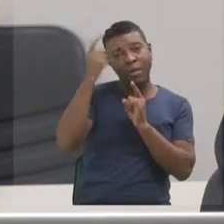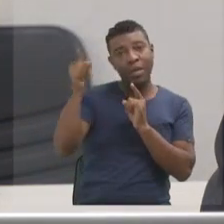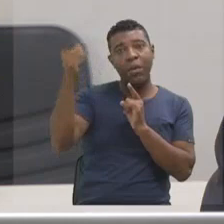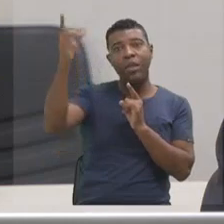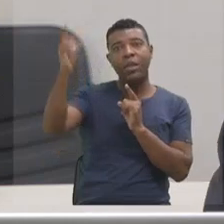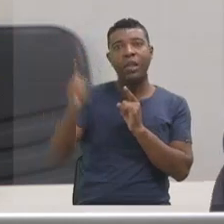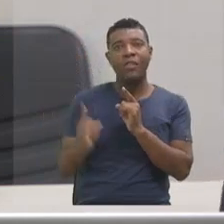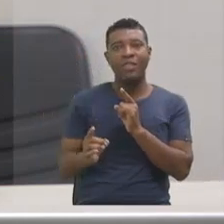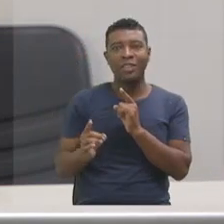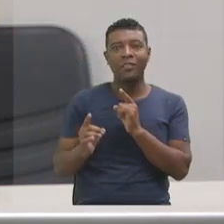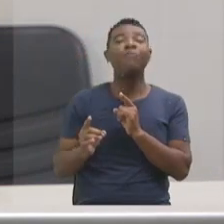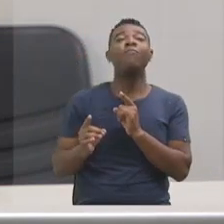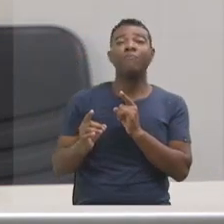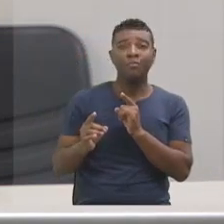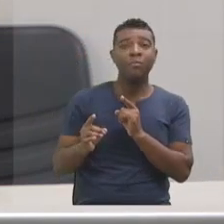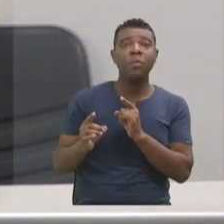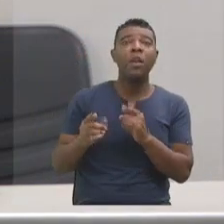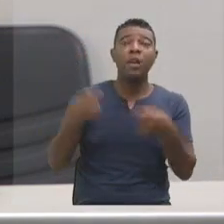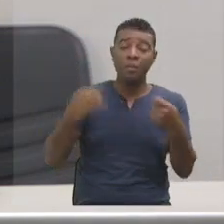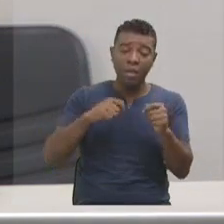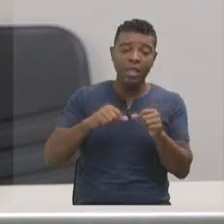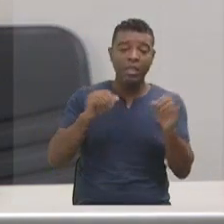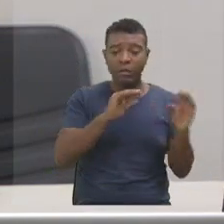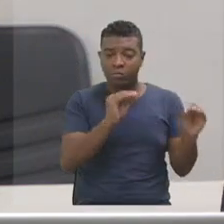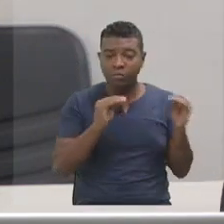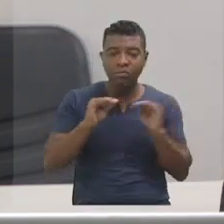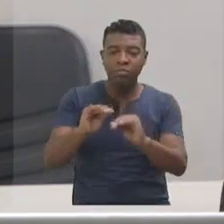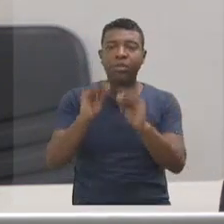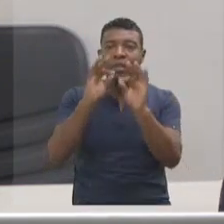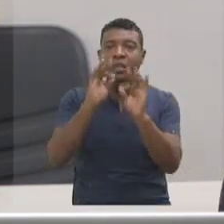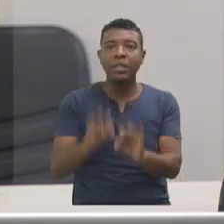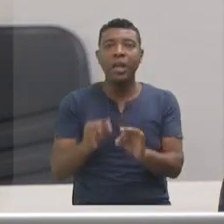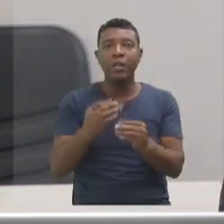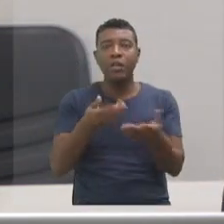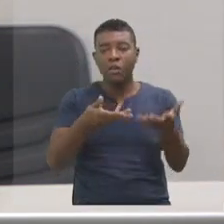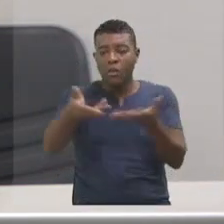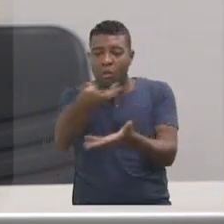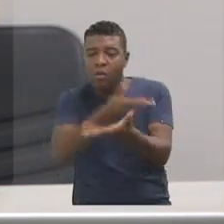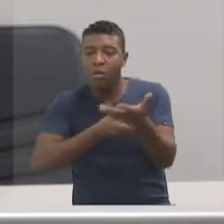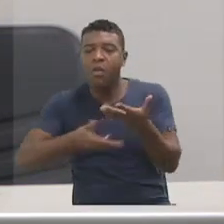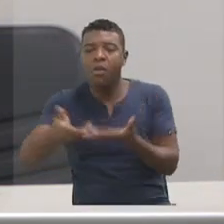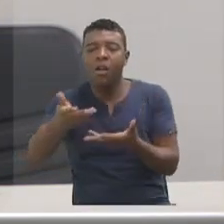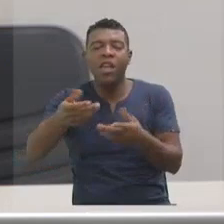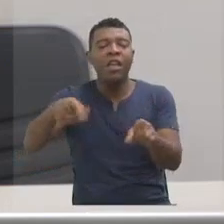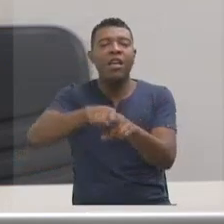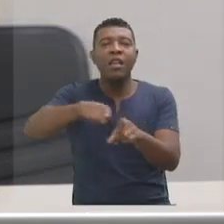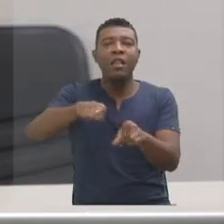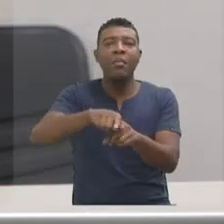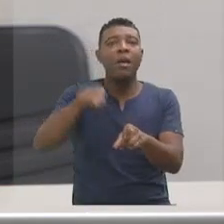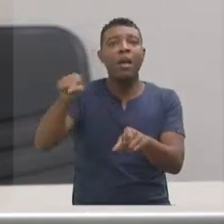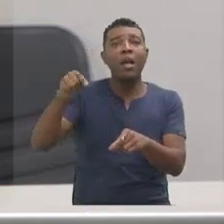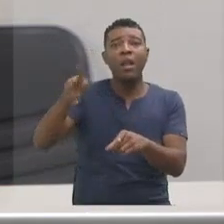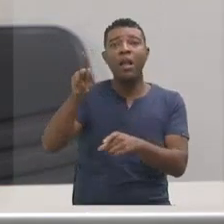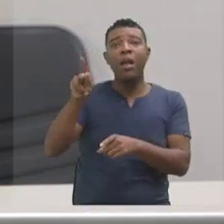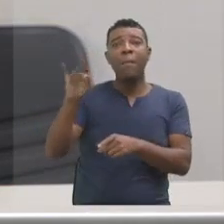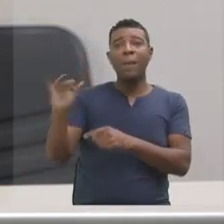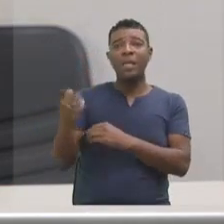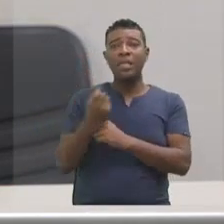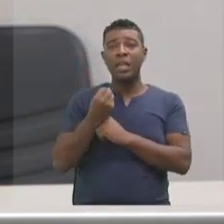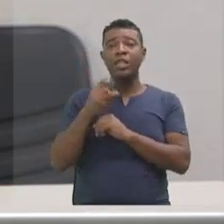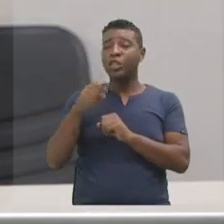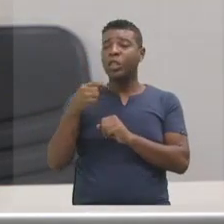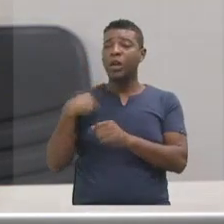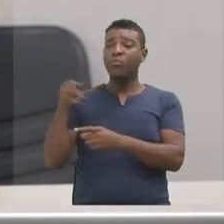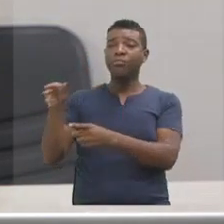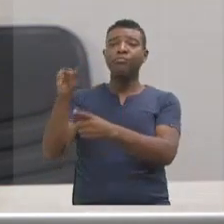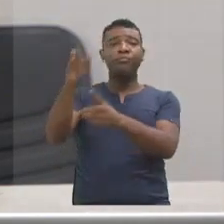o fluxo e os financiamentos relacionados a esse paciente que já roda de forma às vezes desorganizada